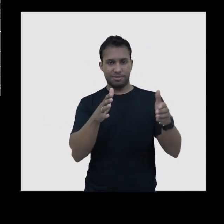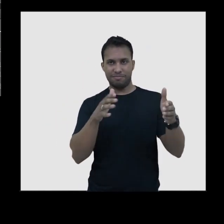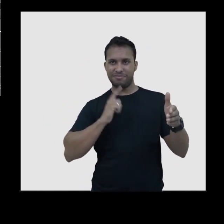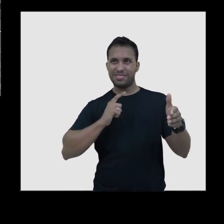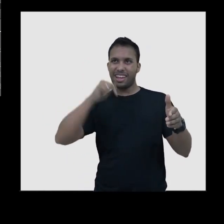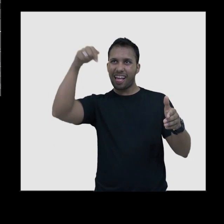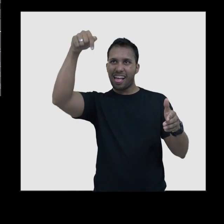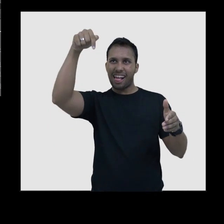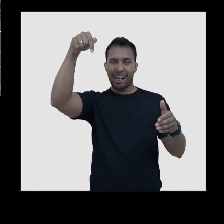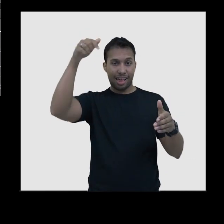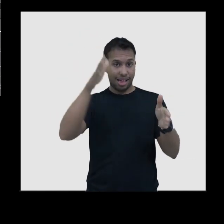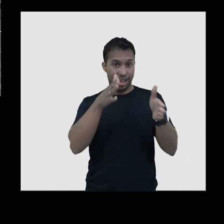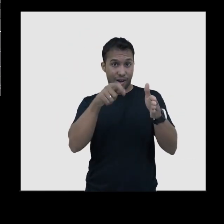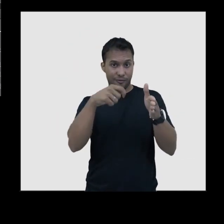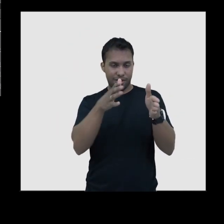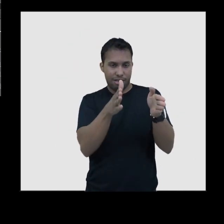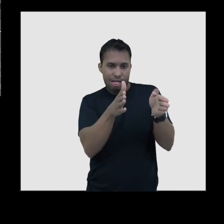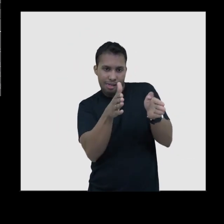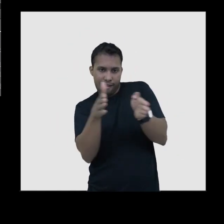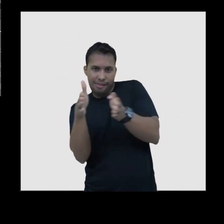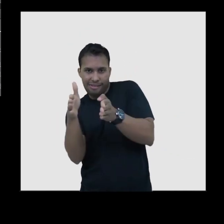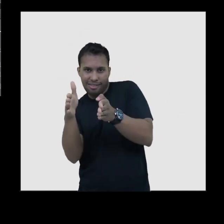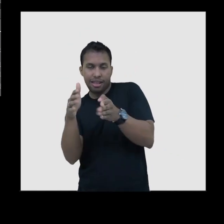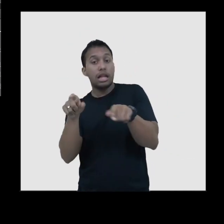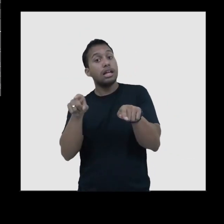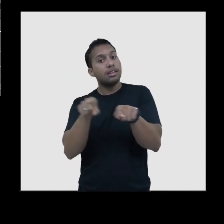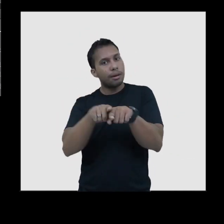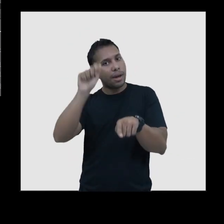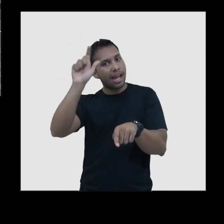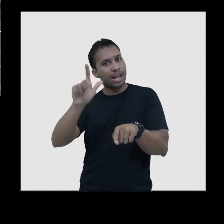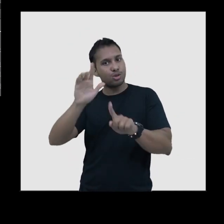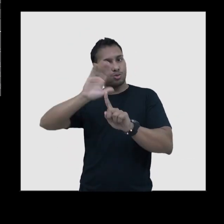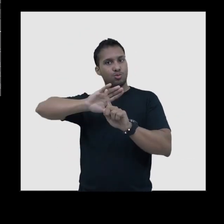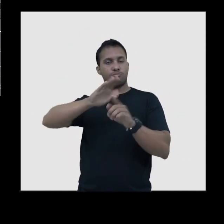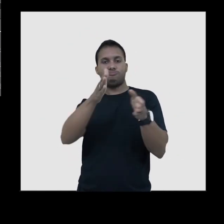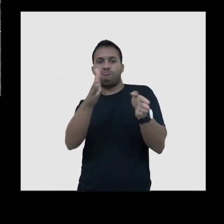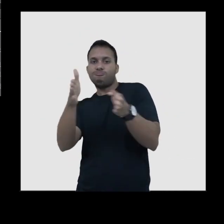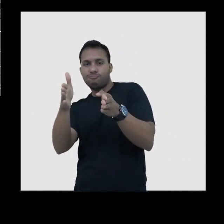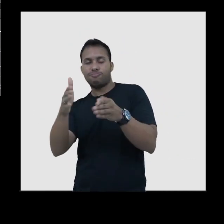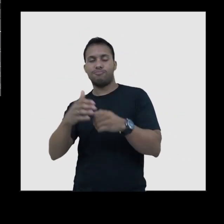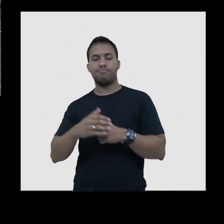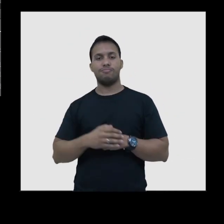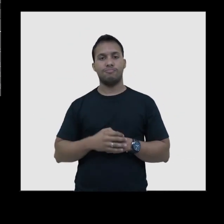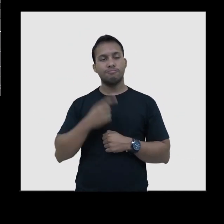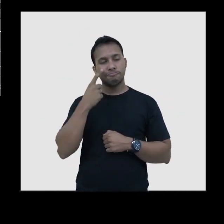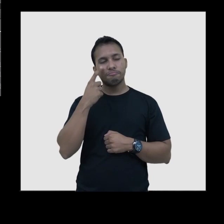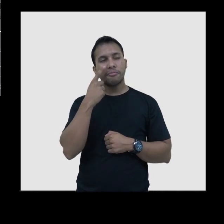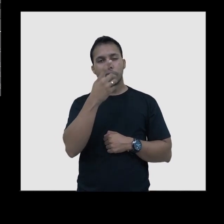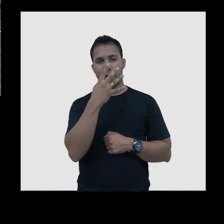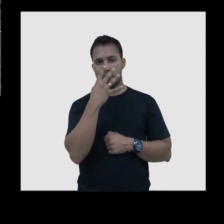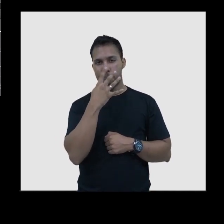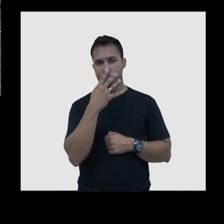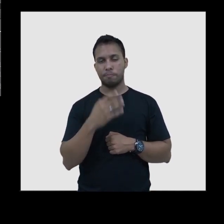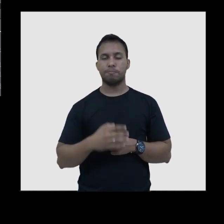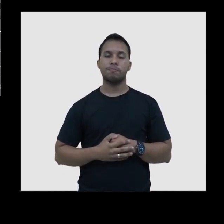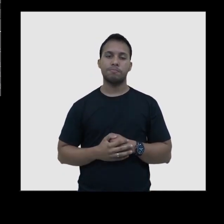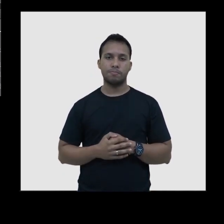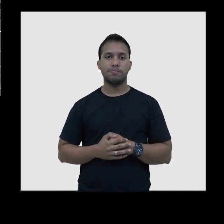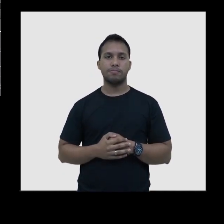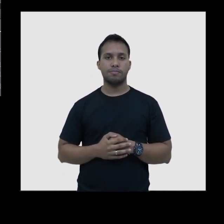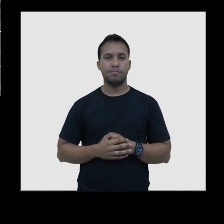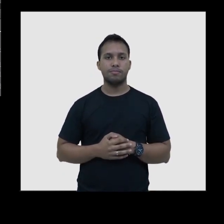arrastá-la para começar daqui. A sinalização do intérprete começar daqui. E o fundo azul também começar daqui. Vou dar o play para a gente